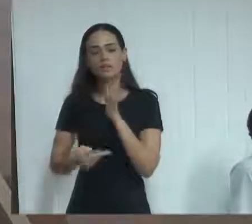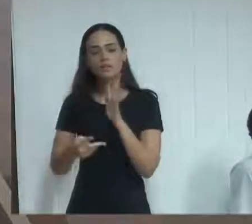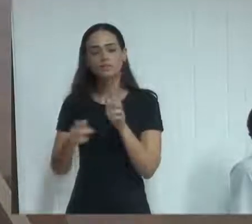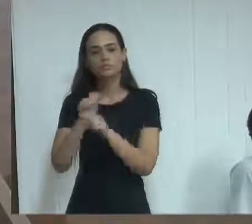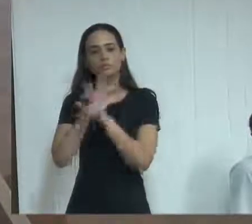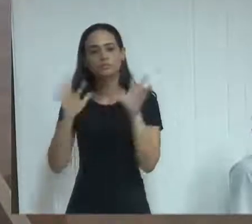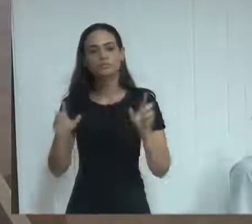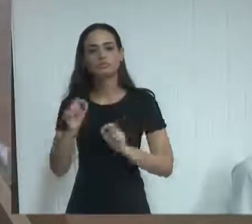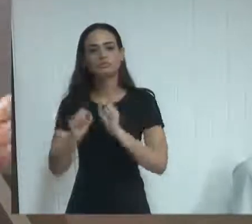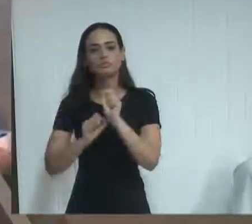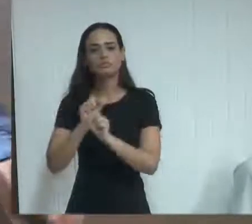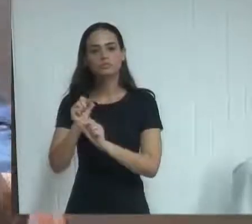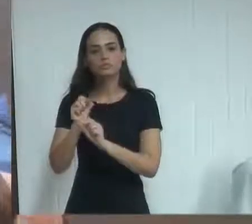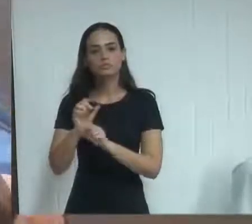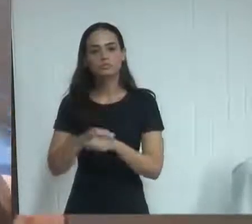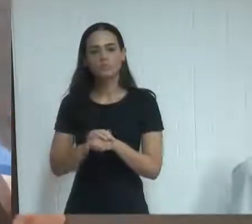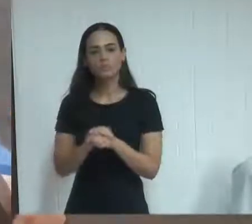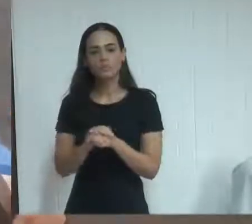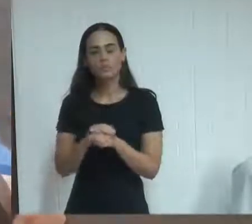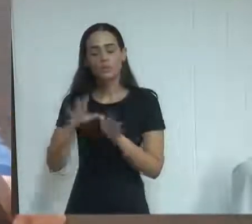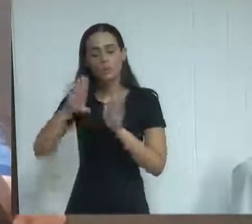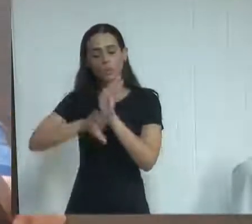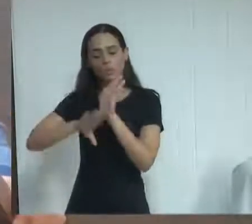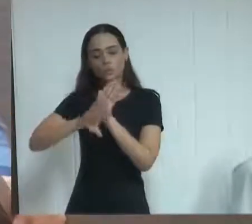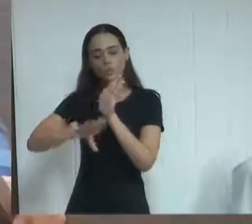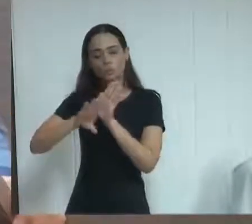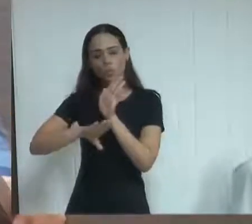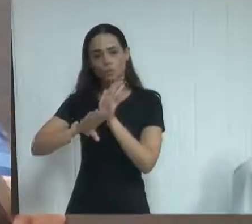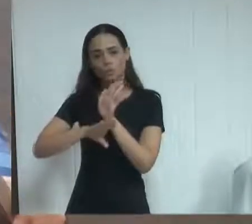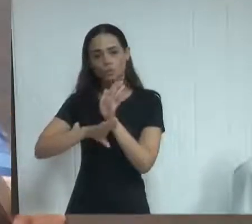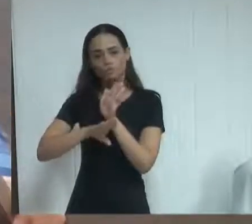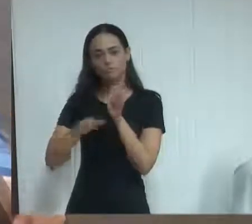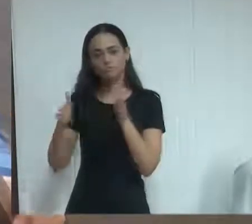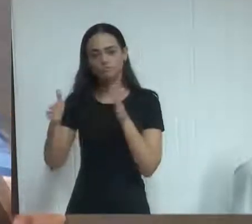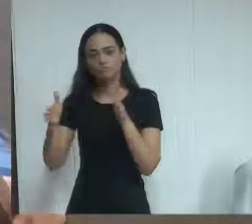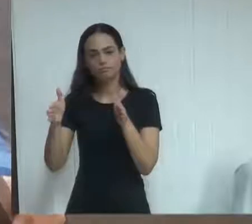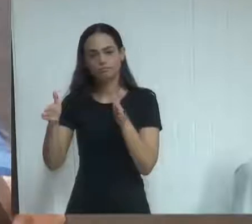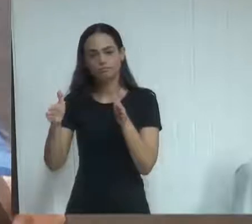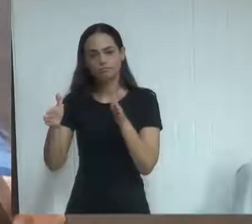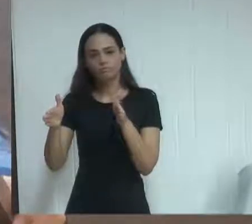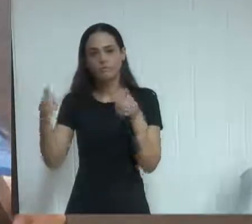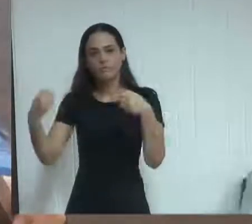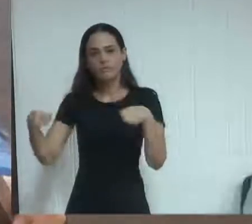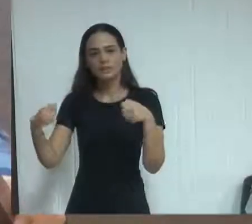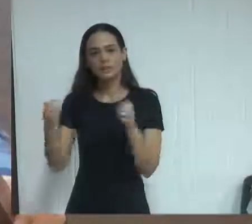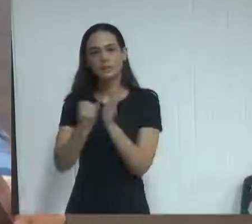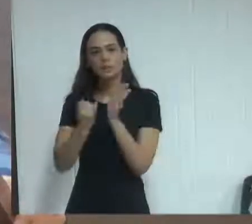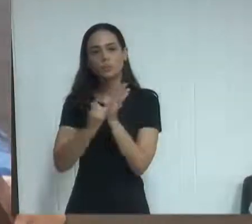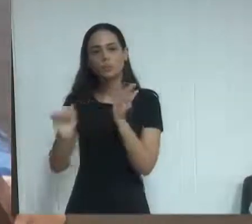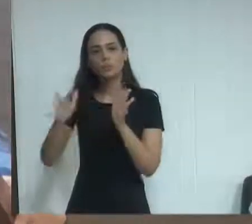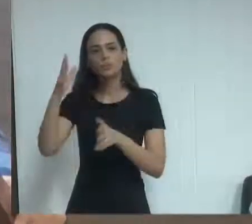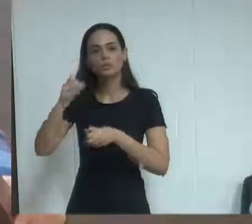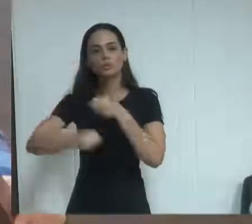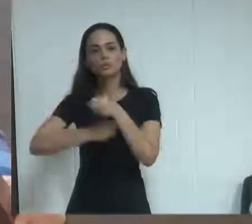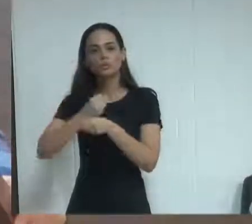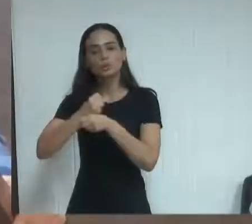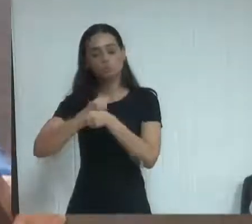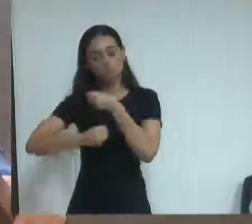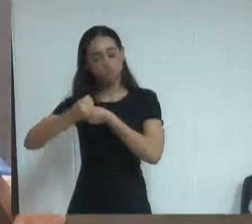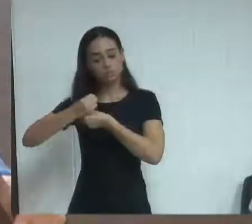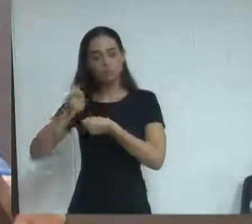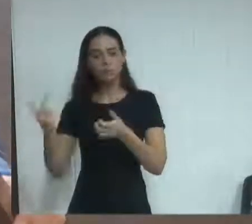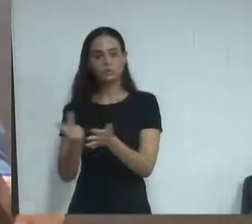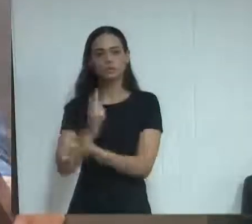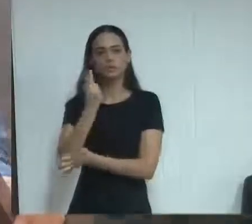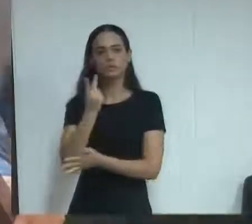Que o mínimo do desconto ele terá que ser a inflação do ano imediatamente anterior. A previsão desse ano é que